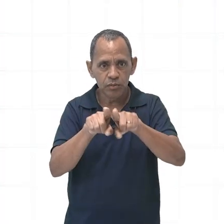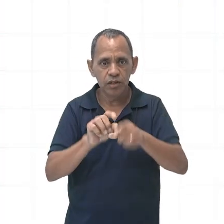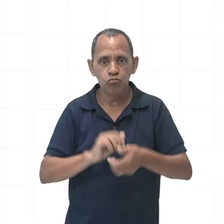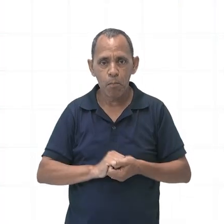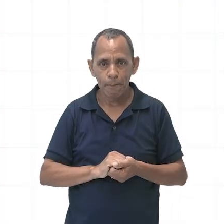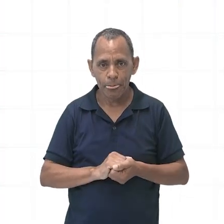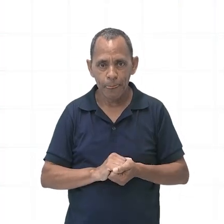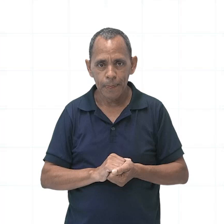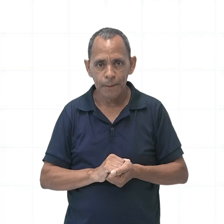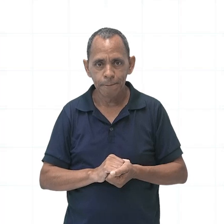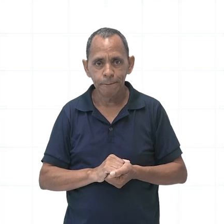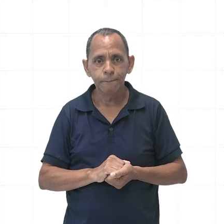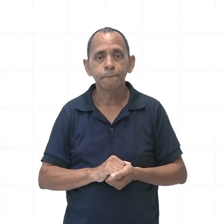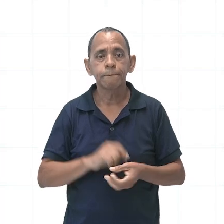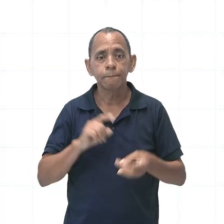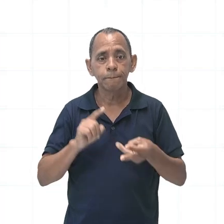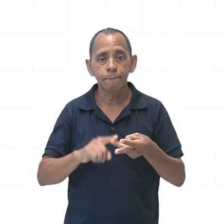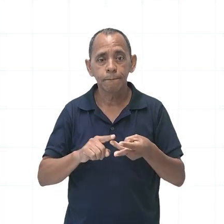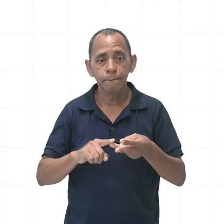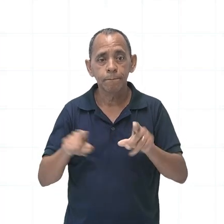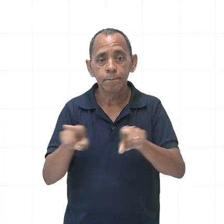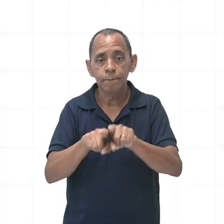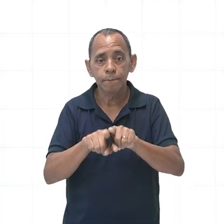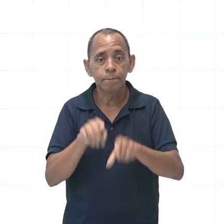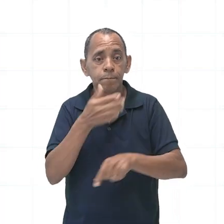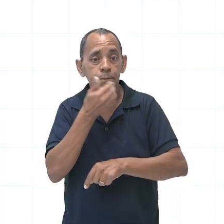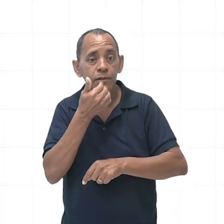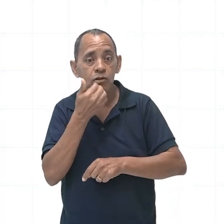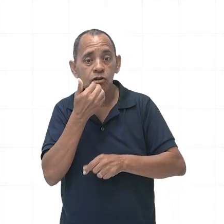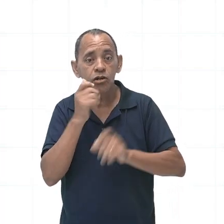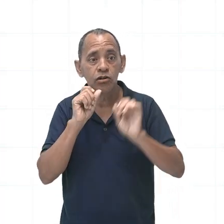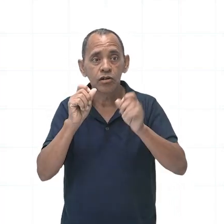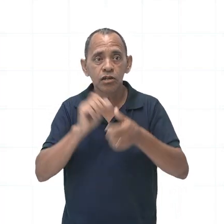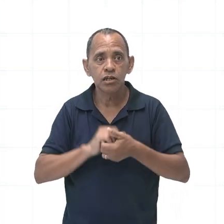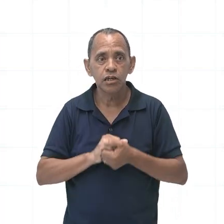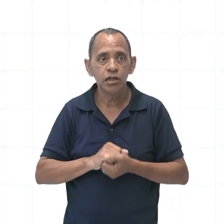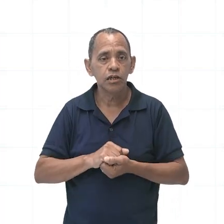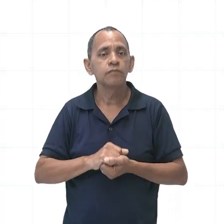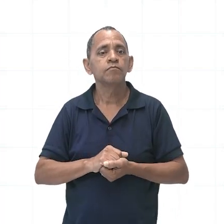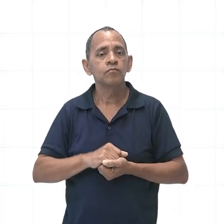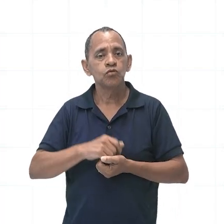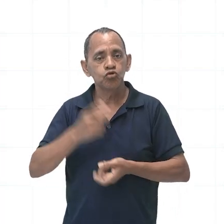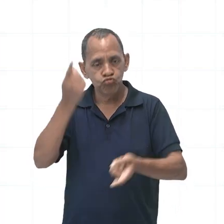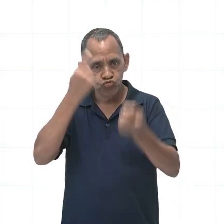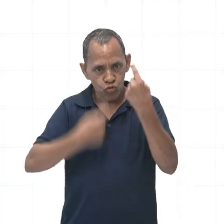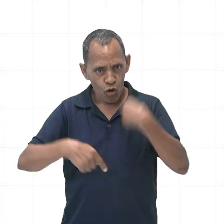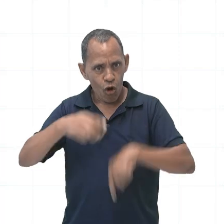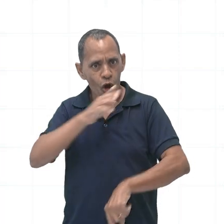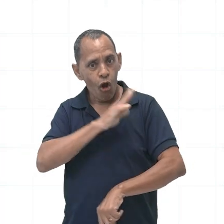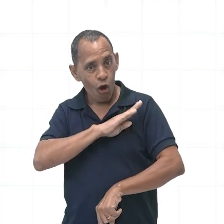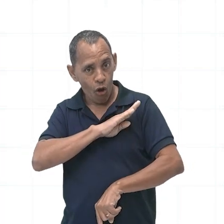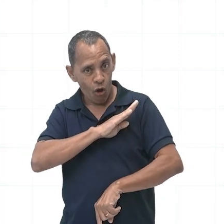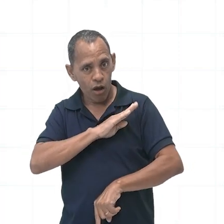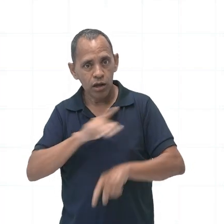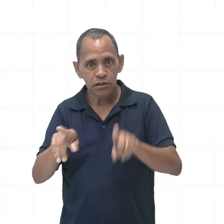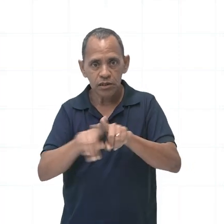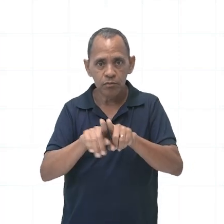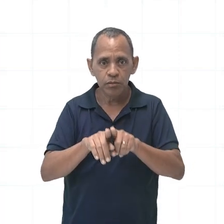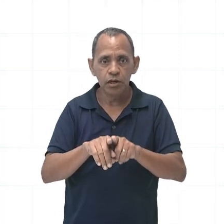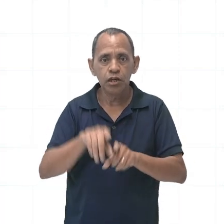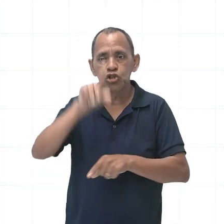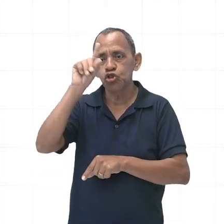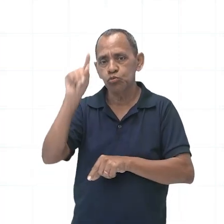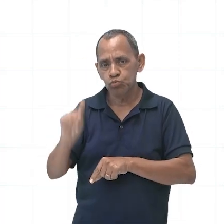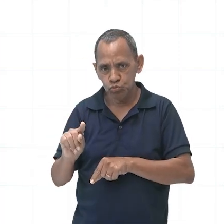aqui a melhora do condicionamento cardiovascular, o fortalecimento dos músculos, diminuindo os riscos de lesões,